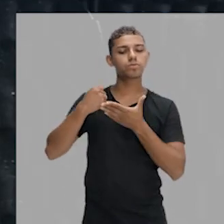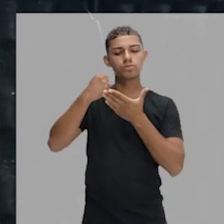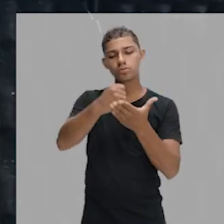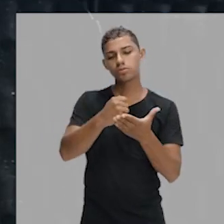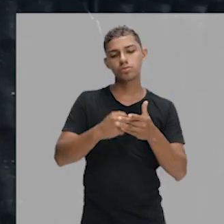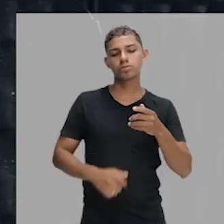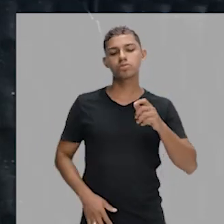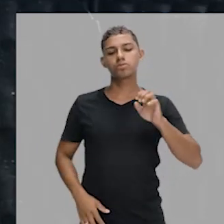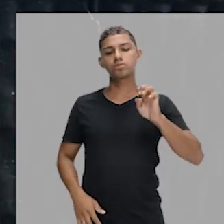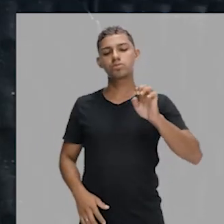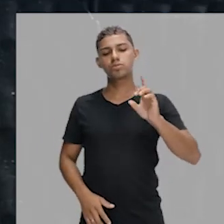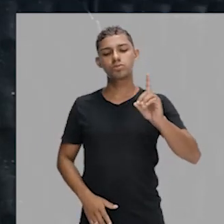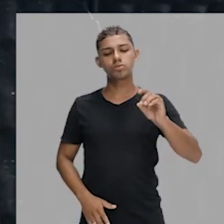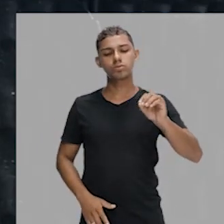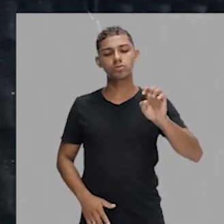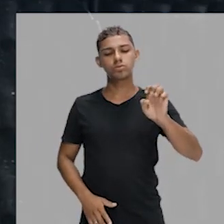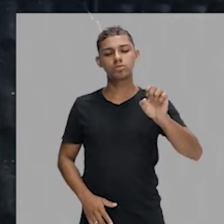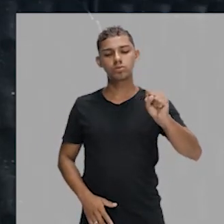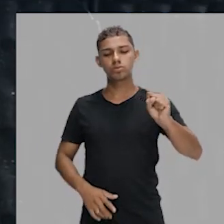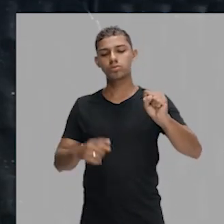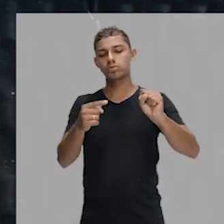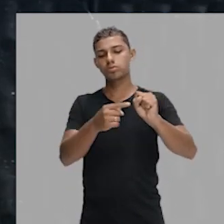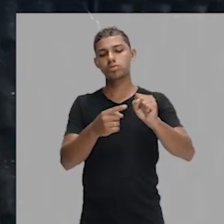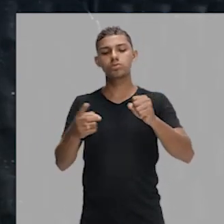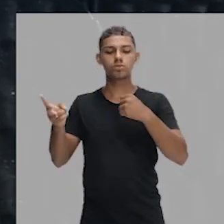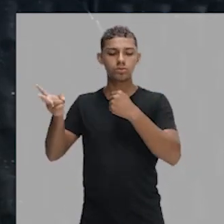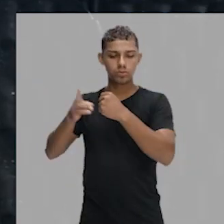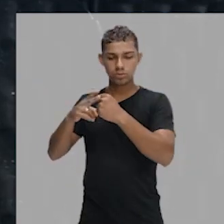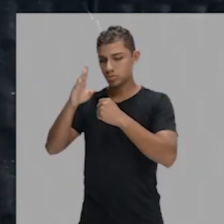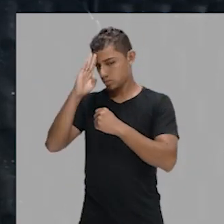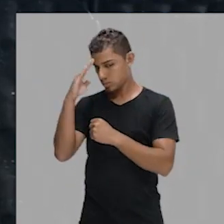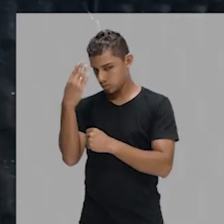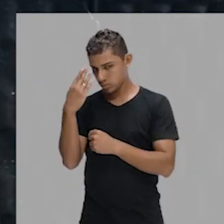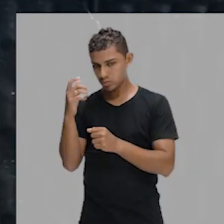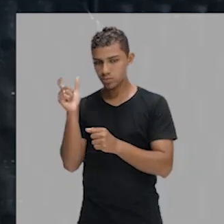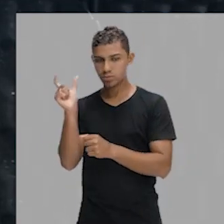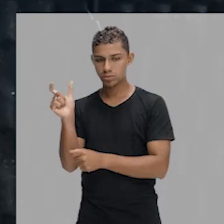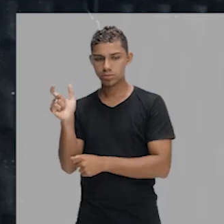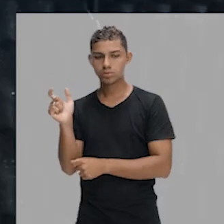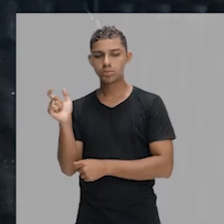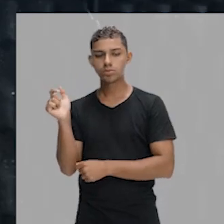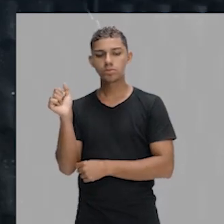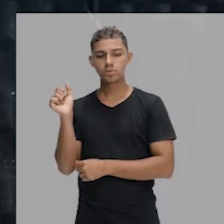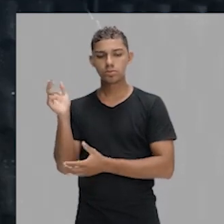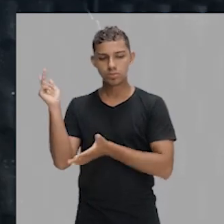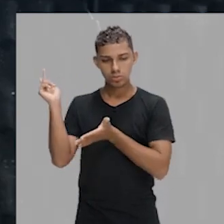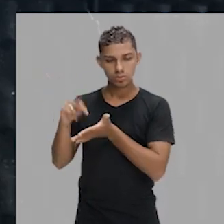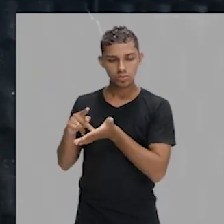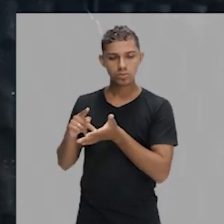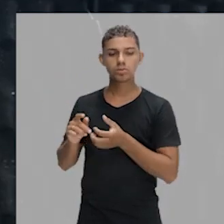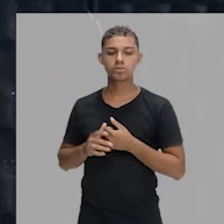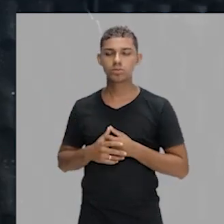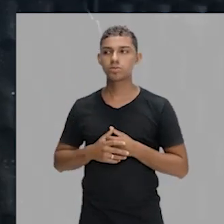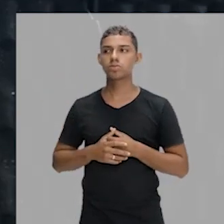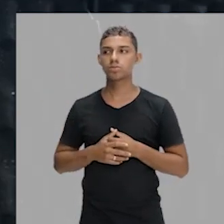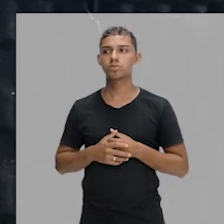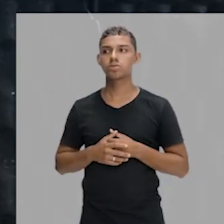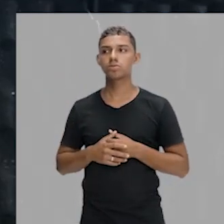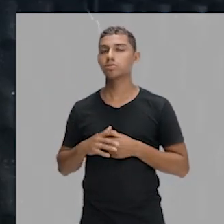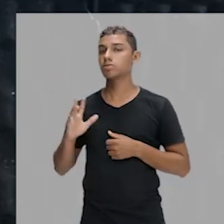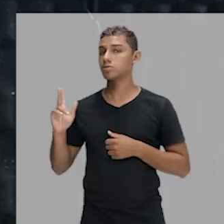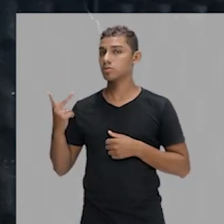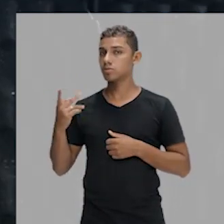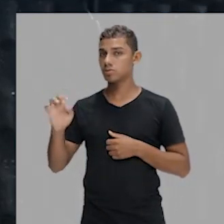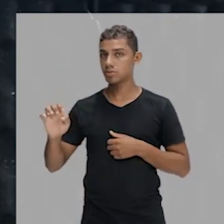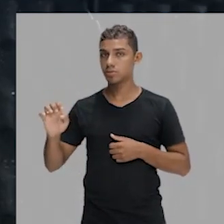o ES, o meu verbo principal volta para sua forma original. Por que isso acontece? Porque o